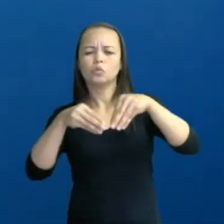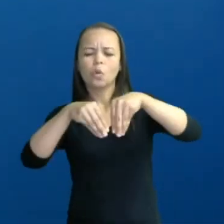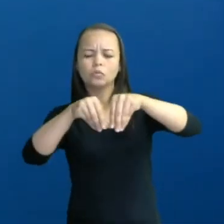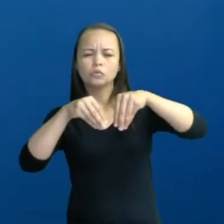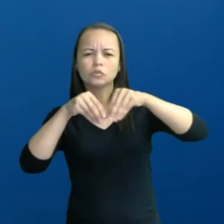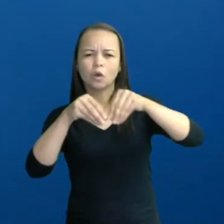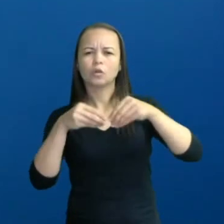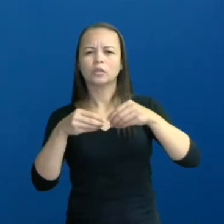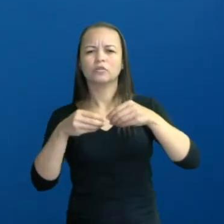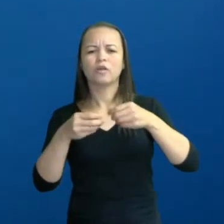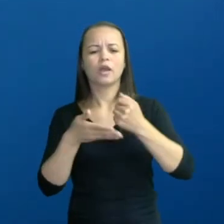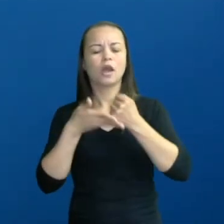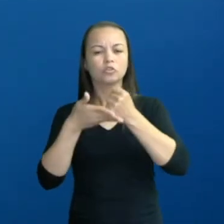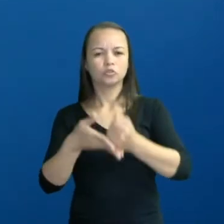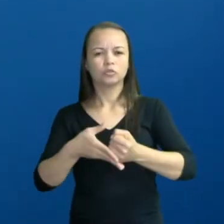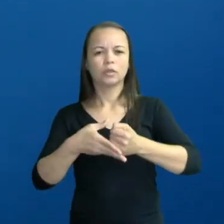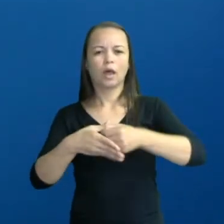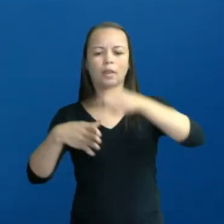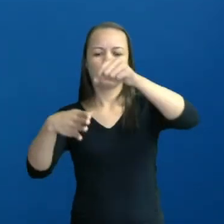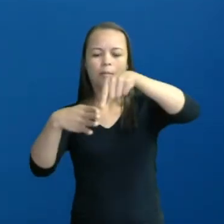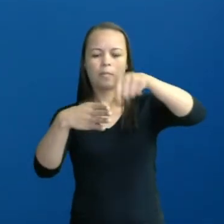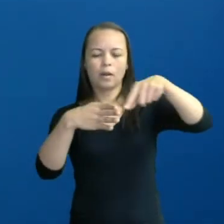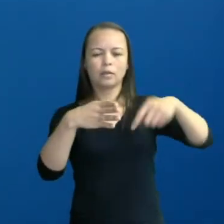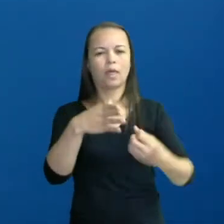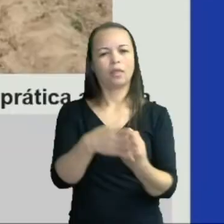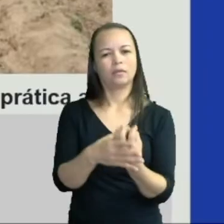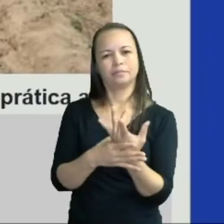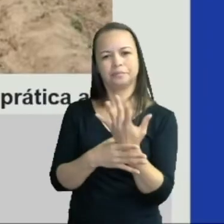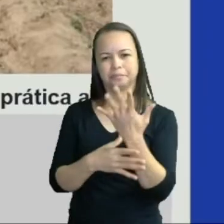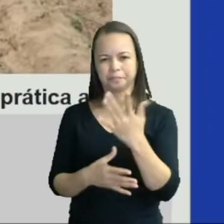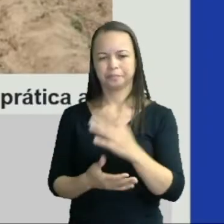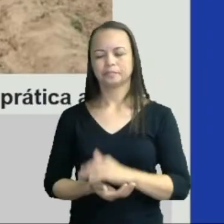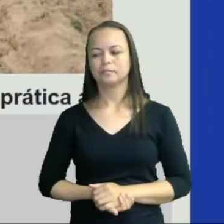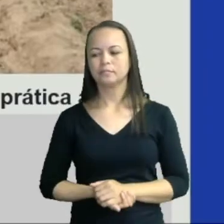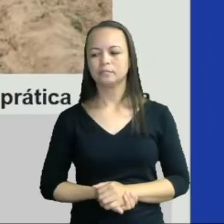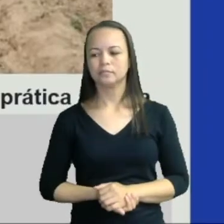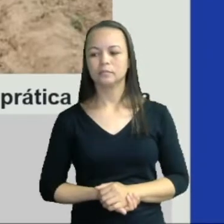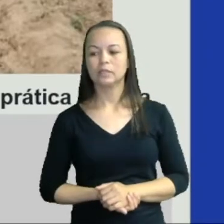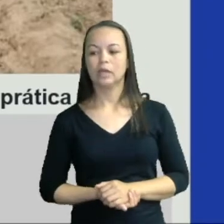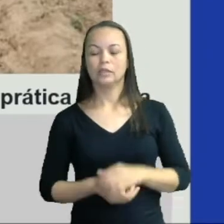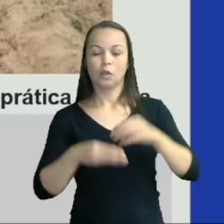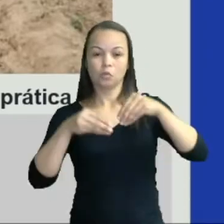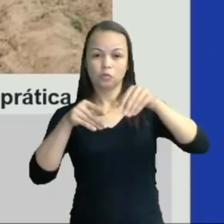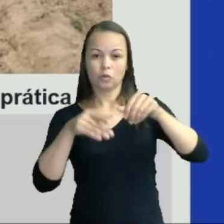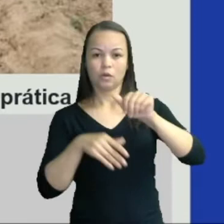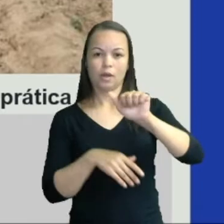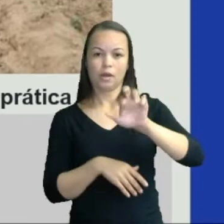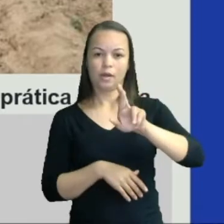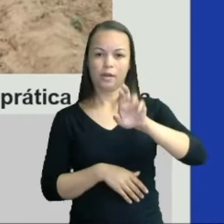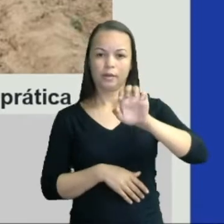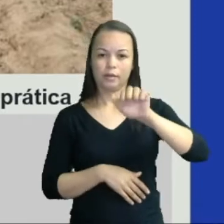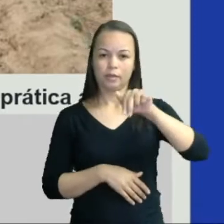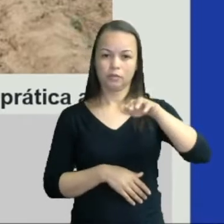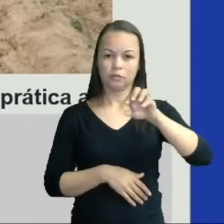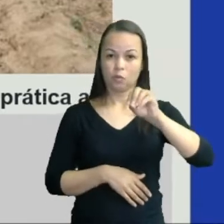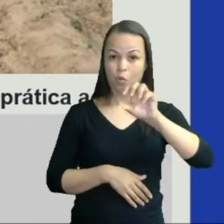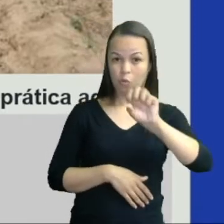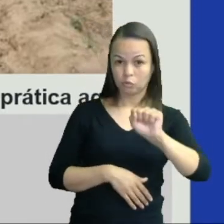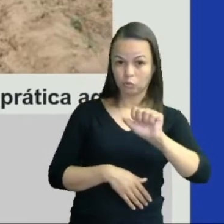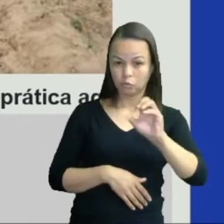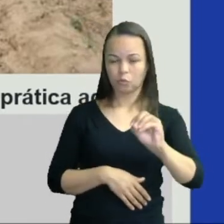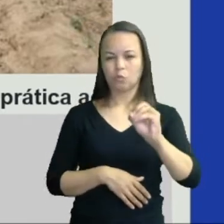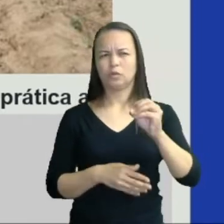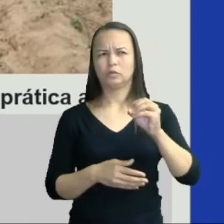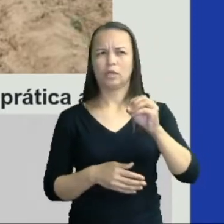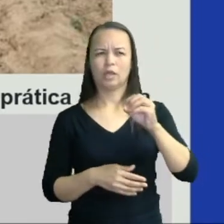na plantação. Vamos agora aprender outro? Na telinha. Solo arenoso. Já fala, né? Arenoso,